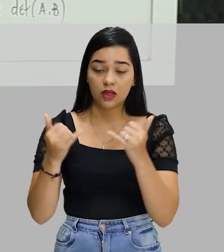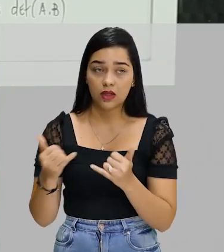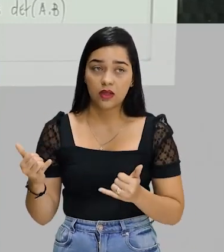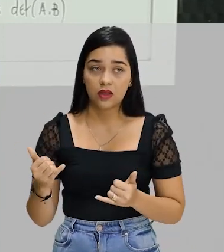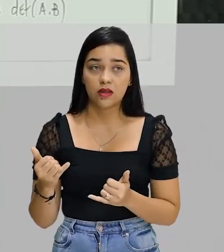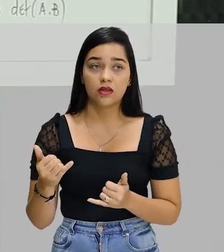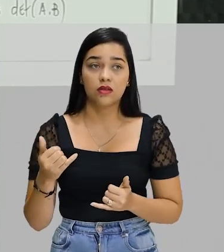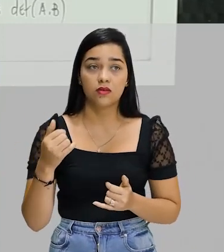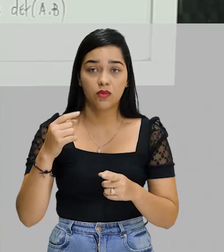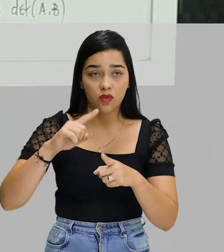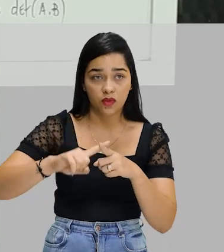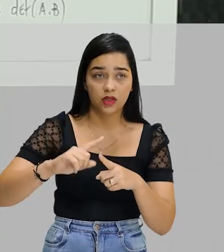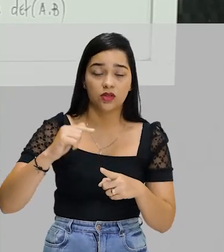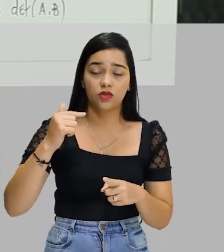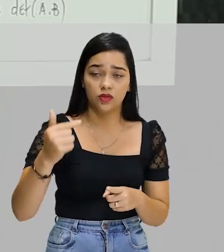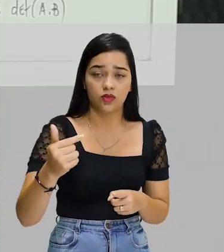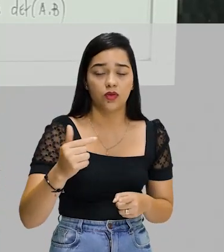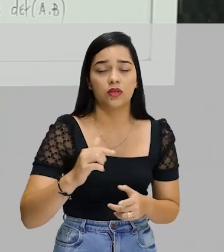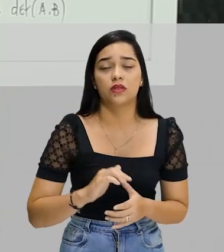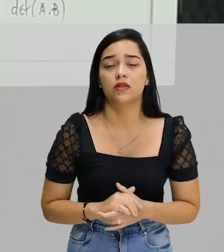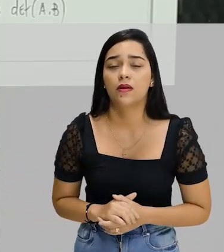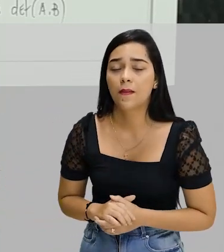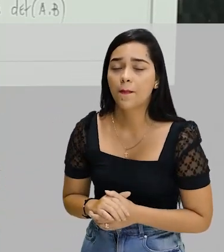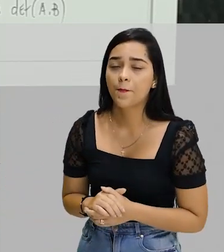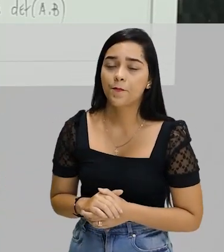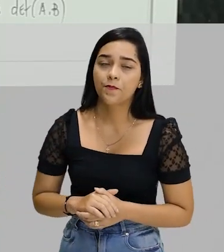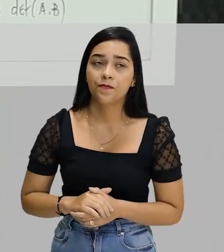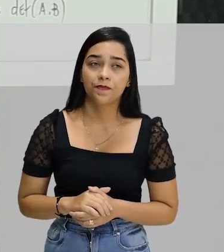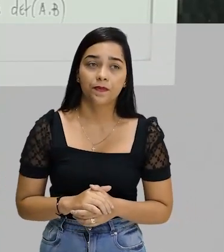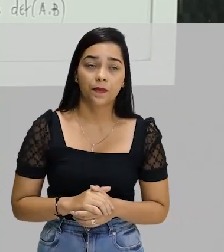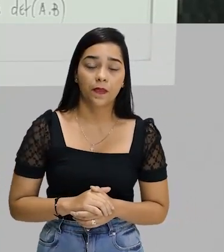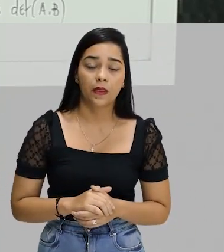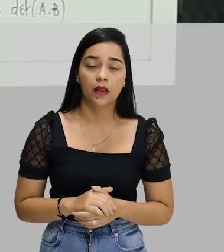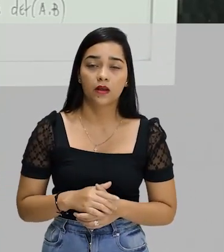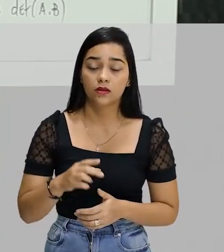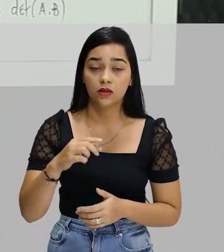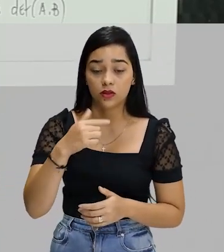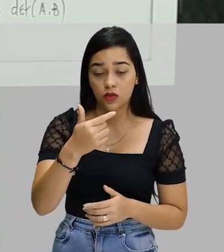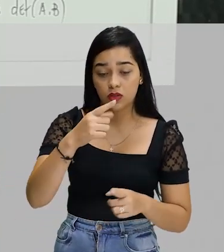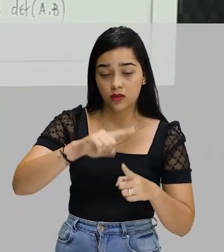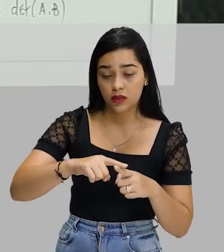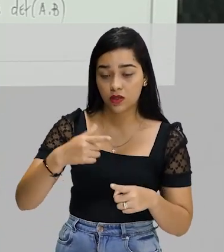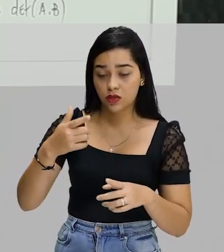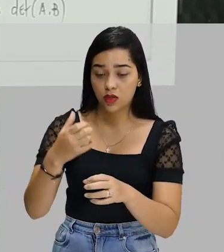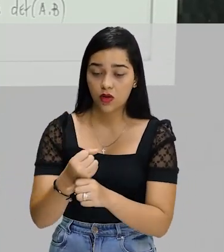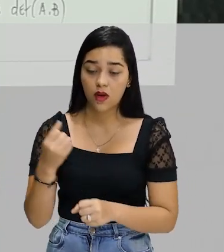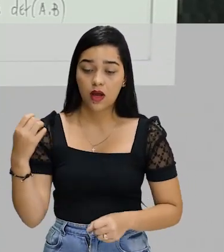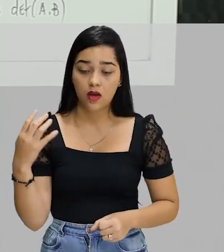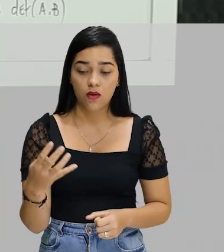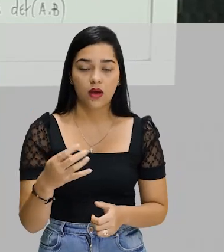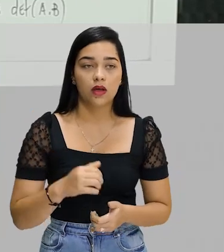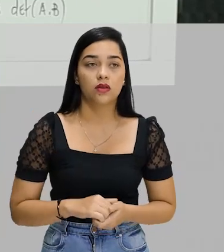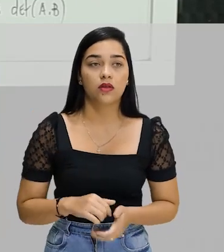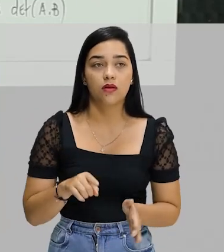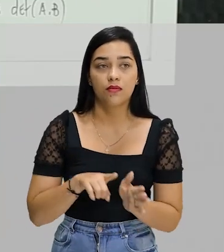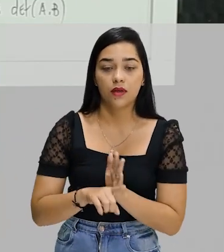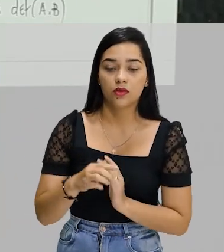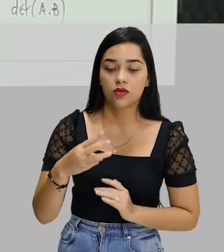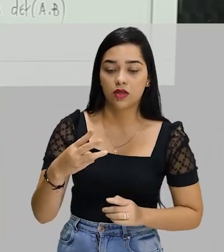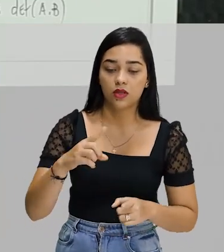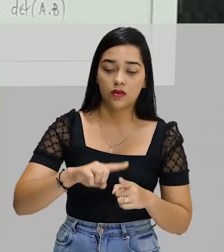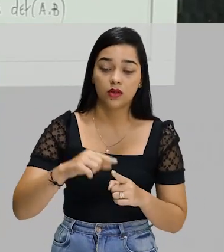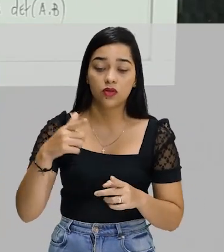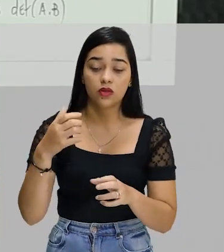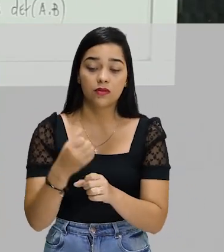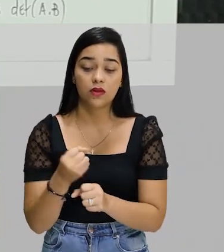2. Ó. Essa linha por 2. Tá? Olha só, 2 vezes 2, 4. Menos 3 vezes